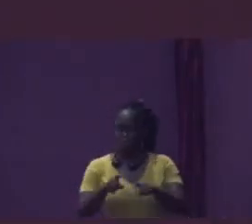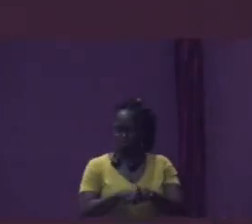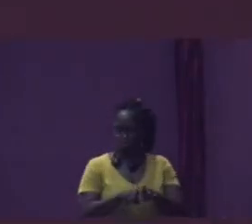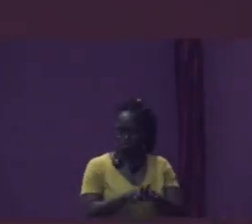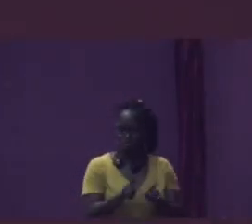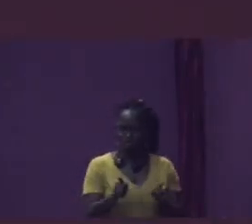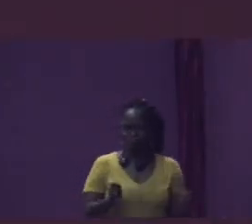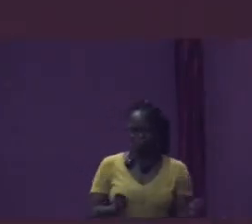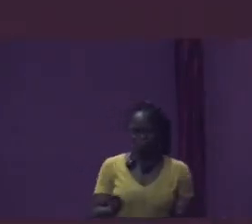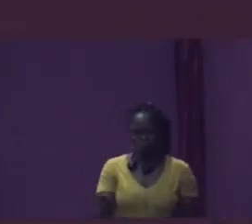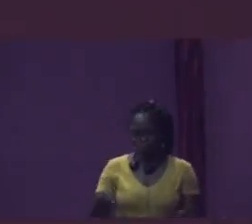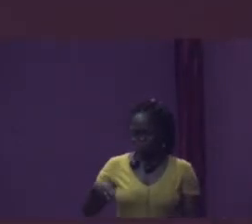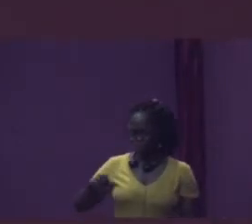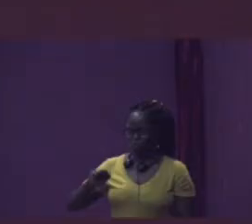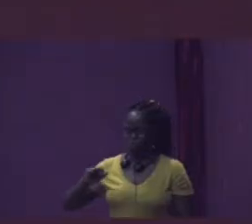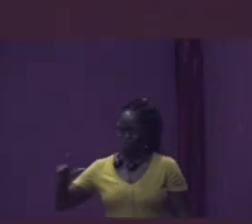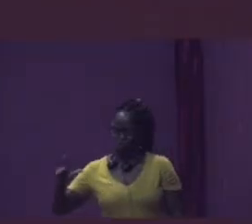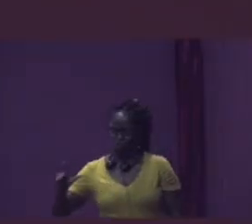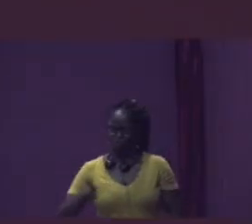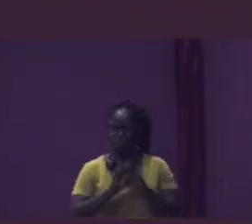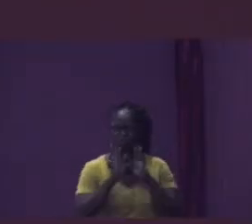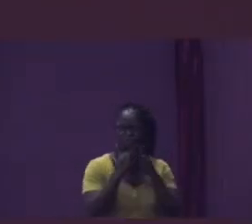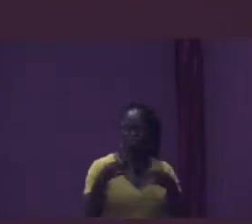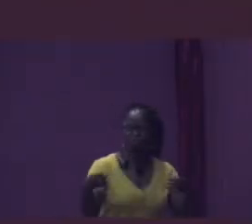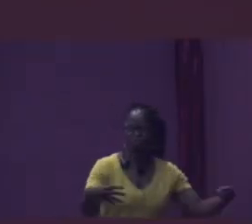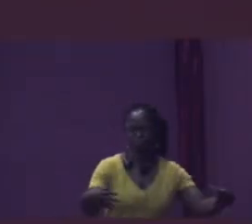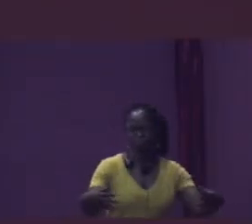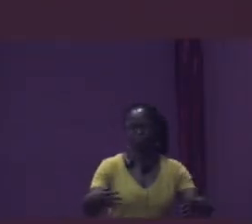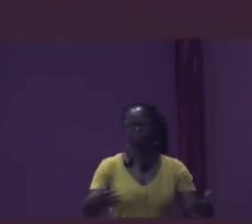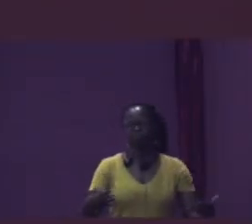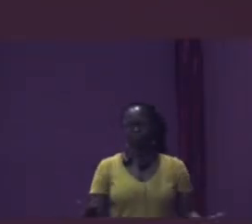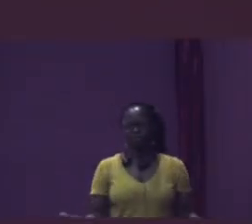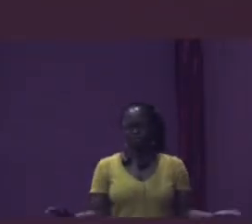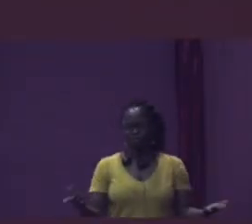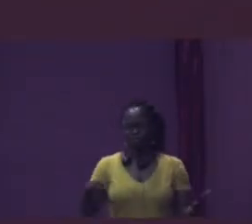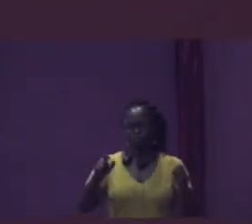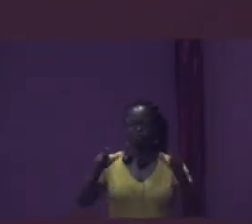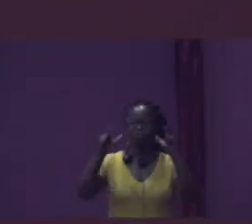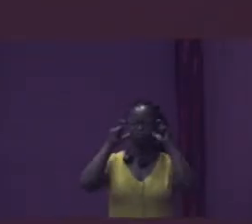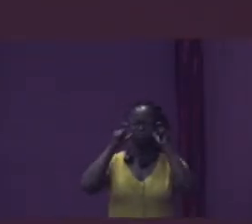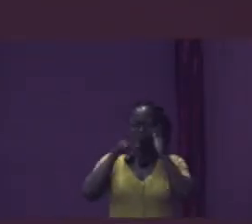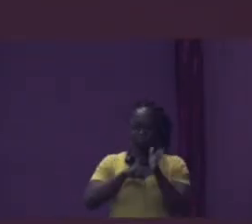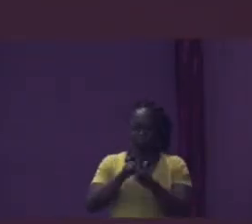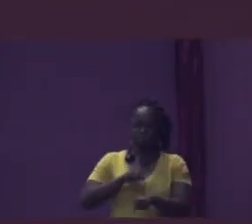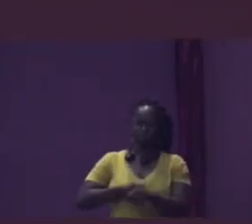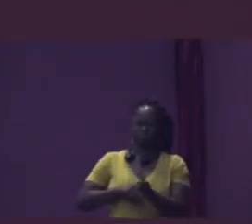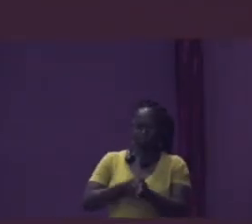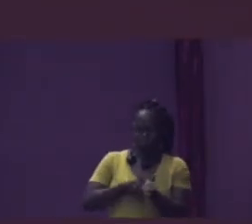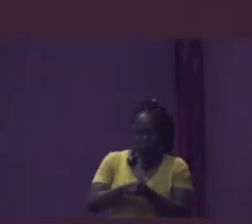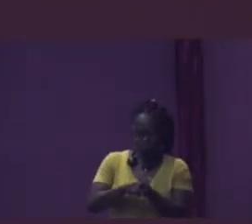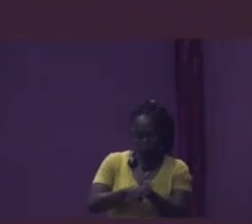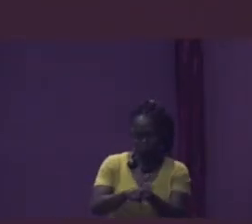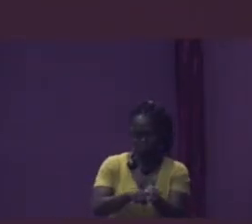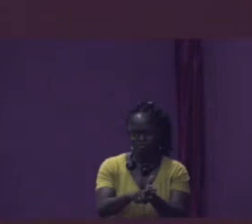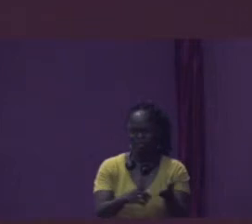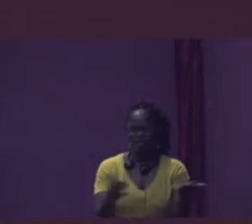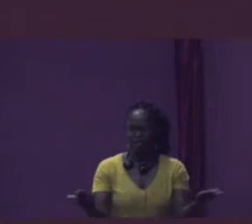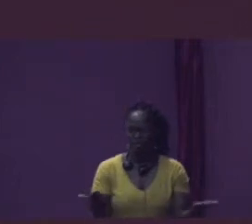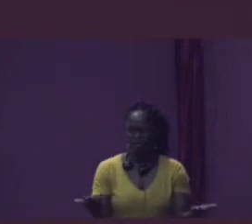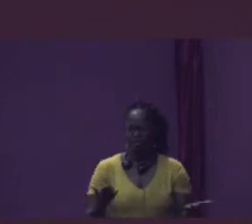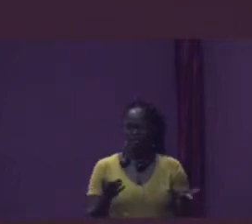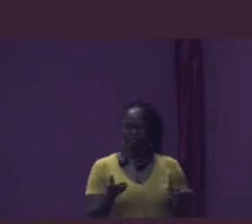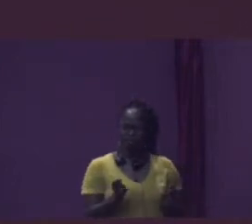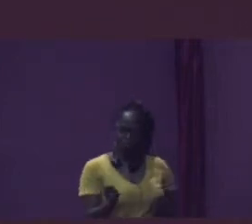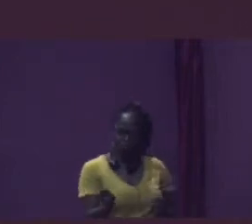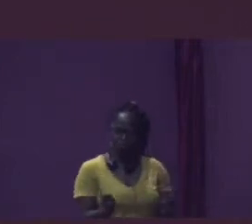regulação moral das mulheres e das novas famílias, ao que também devemos ficar atentos nas análises. Portanto, gerir,